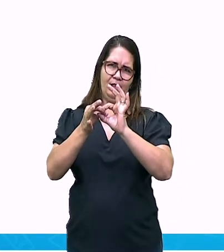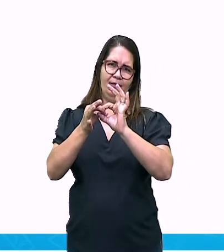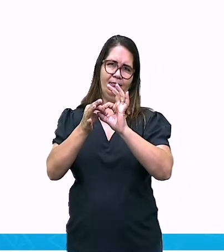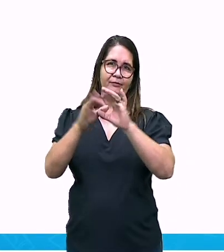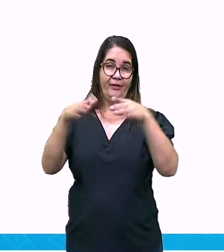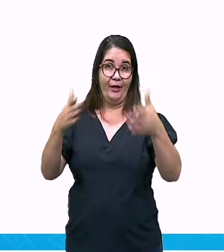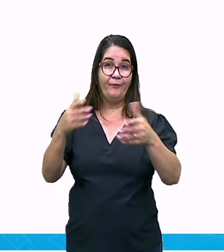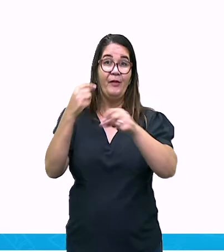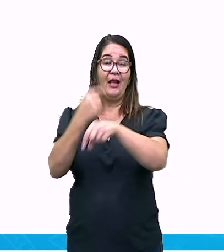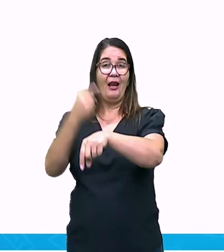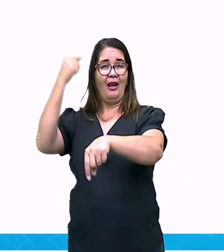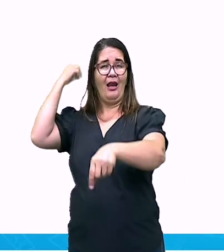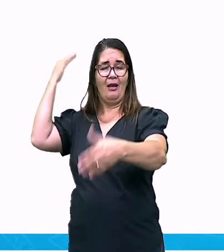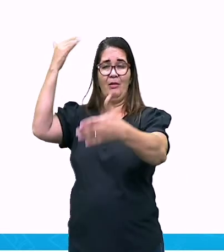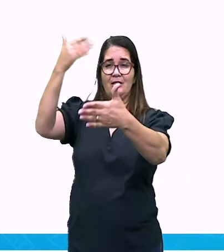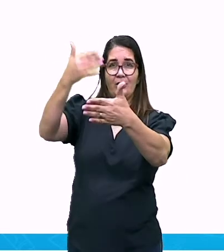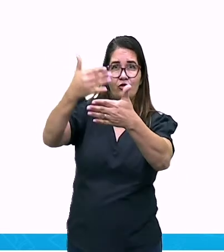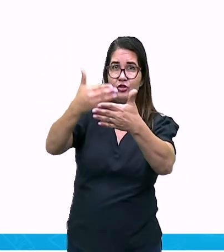de hoje.